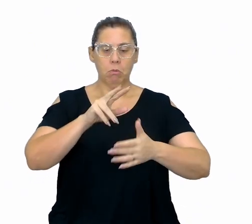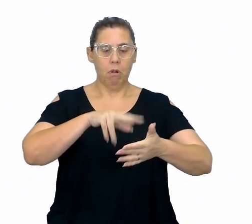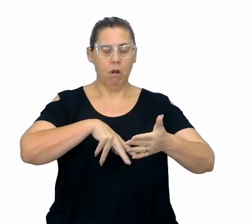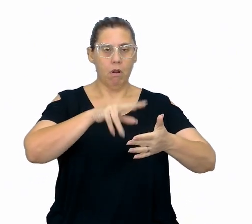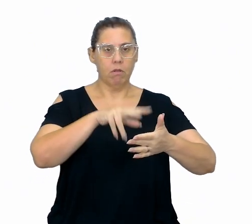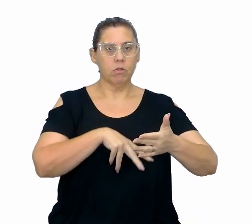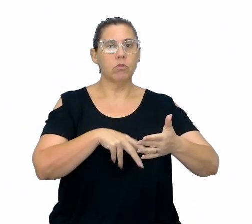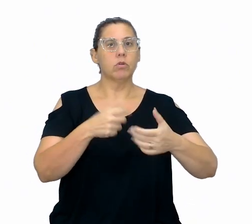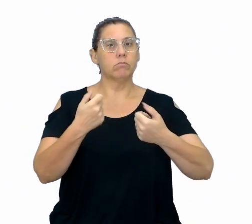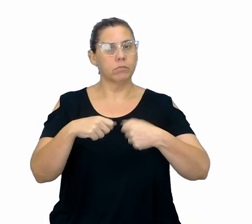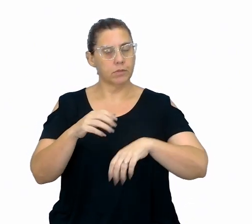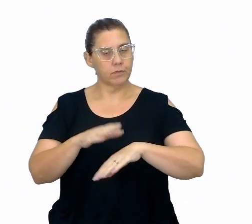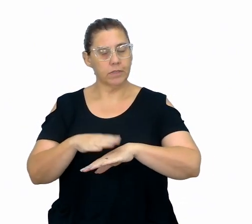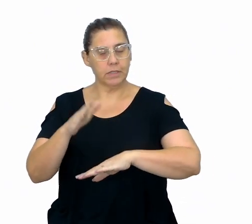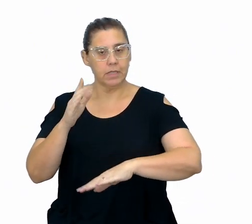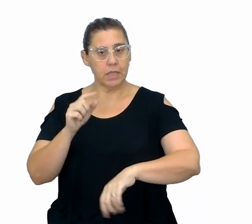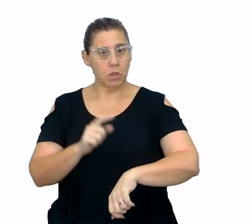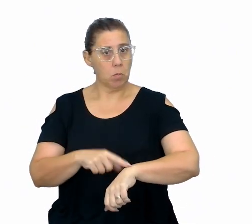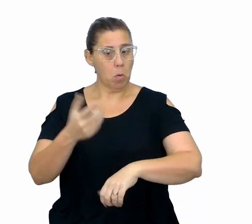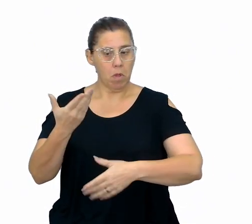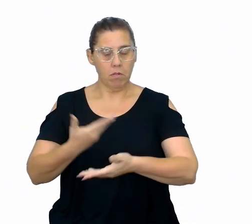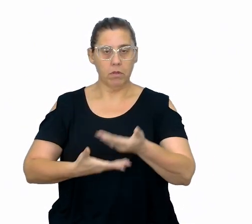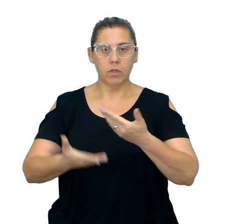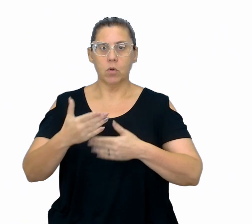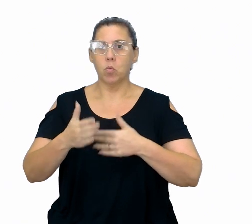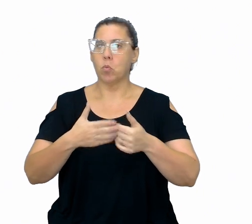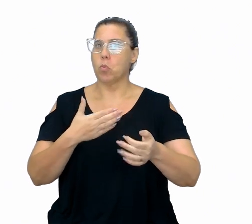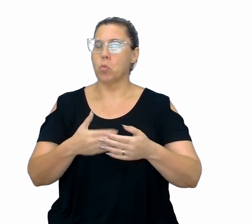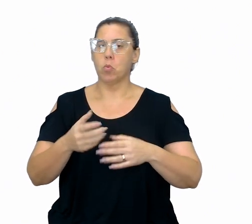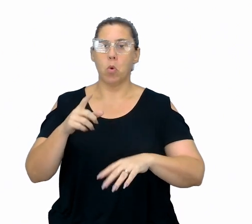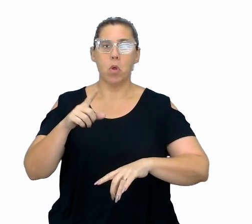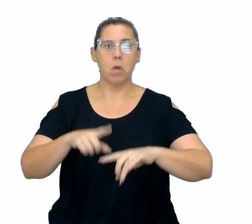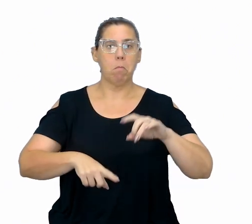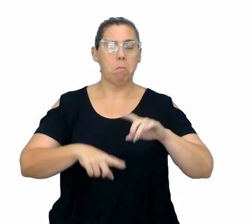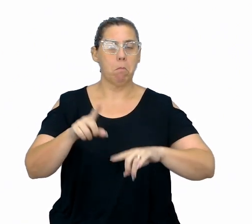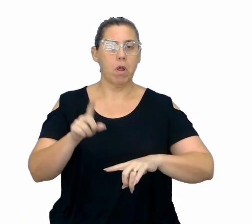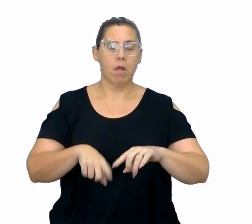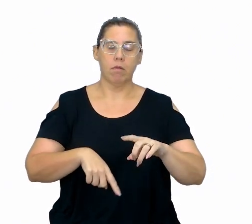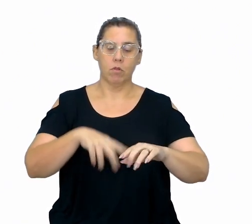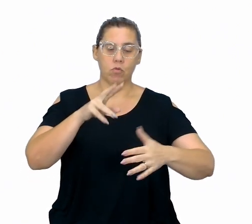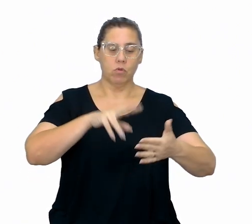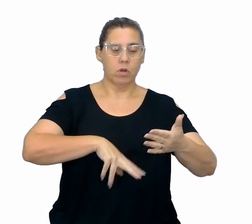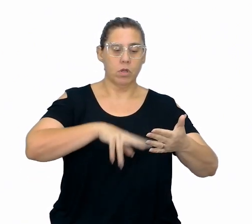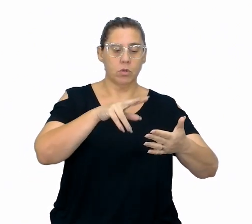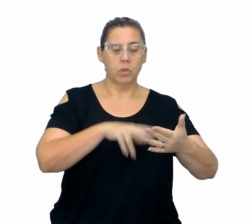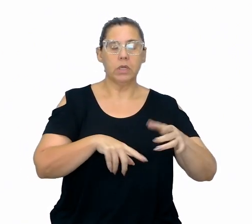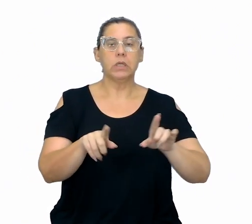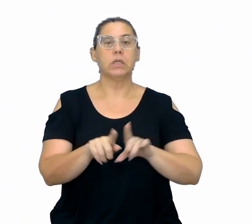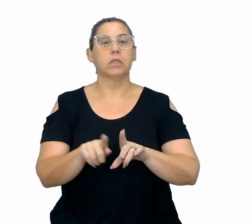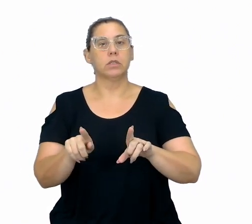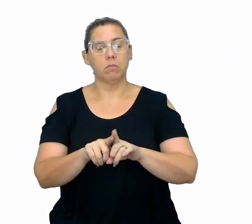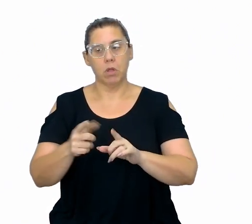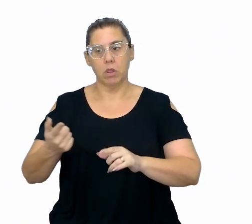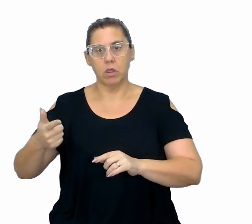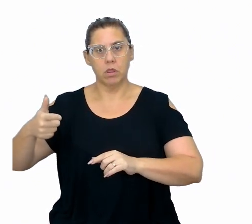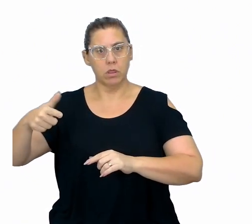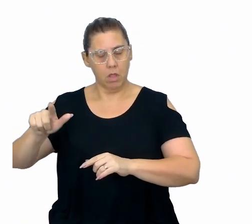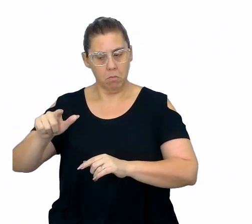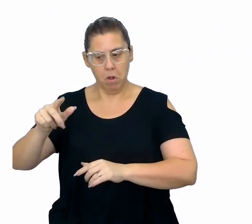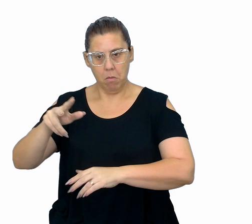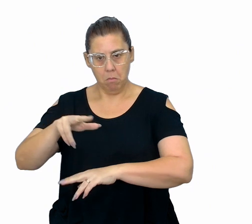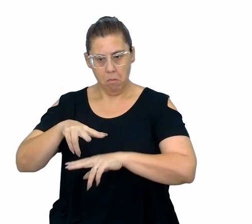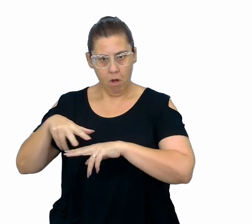deve lançar mão na interação, né, com qualquer material de leitura, e, consequentemente, a posterior verificação